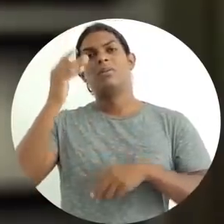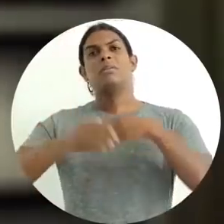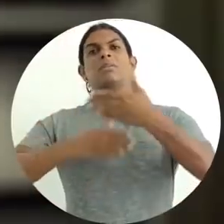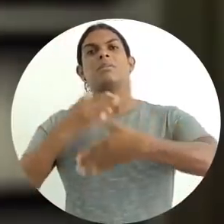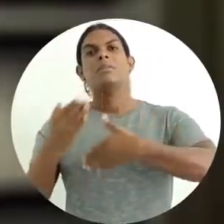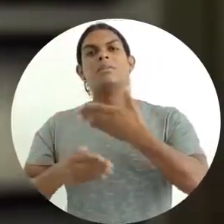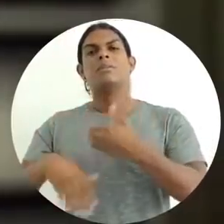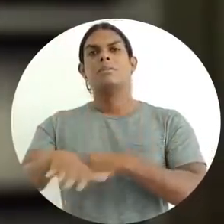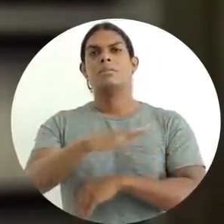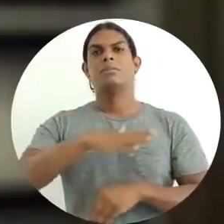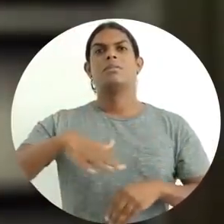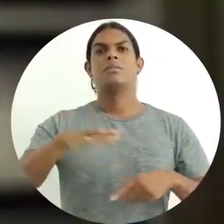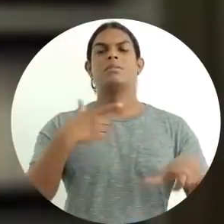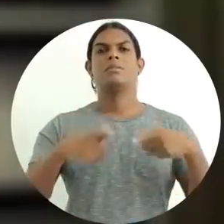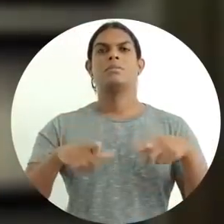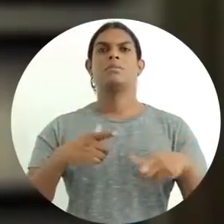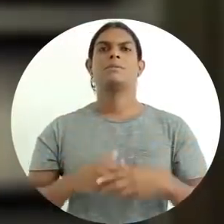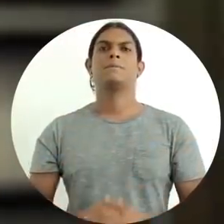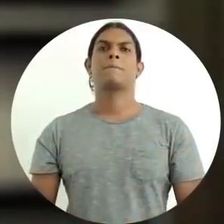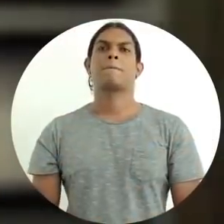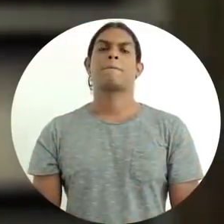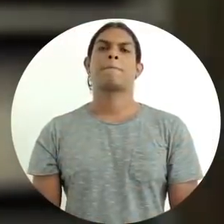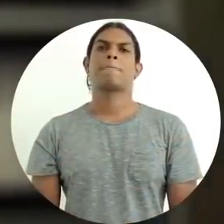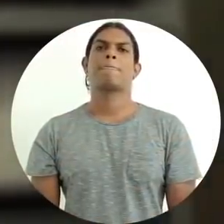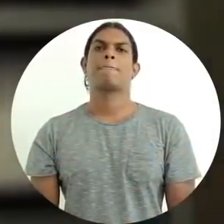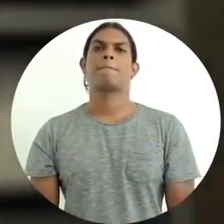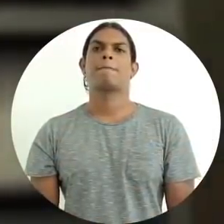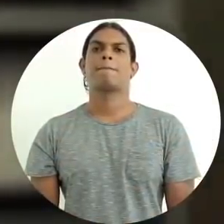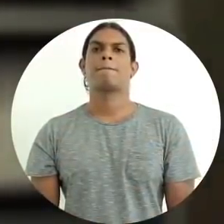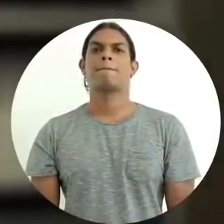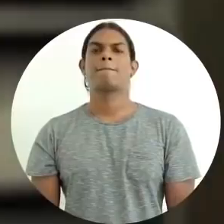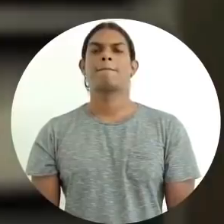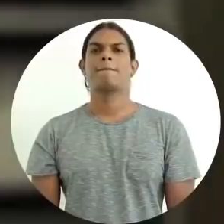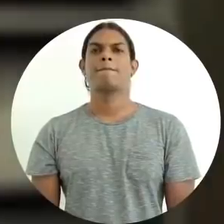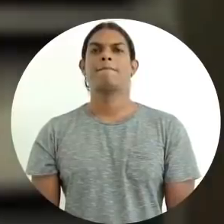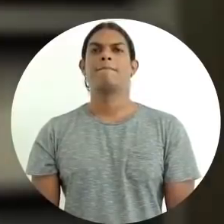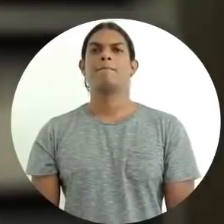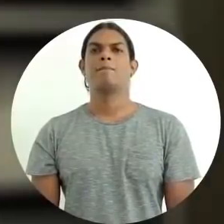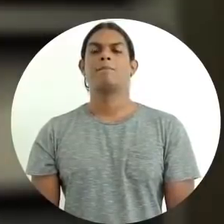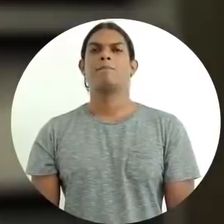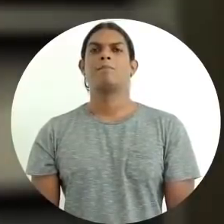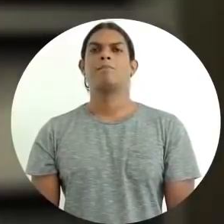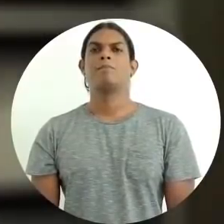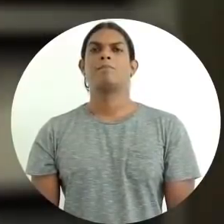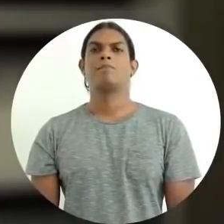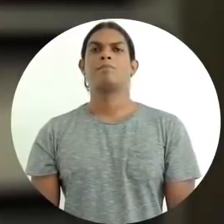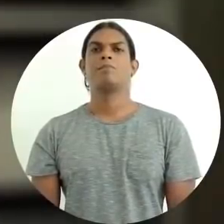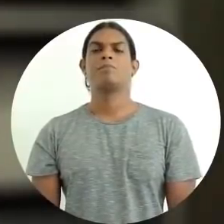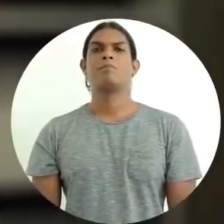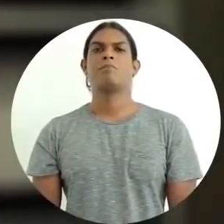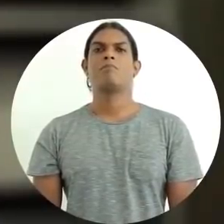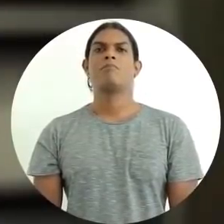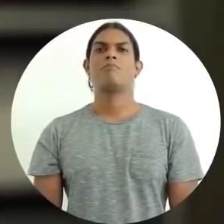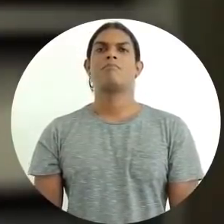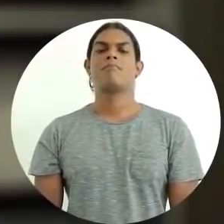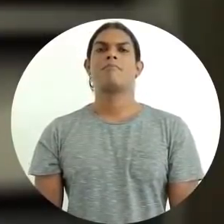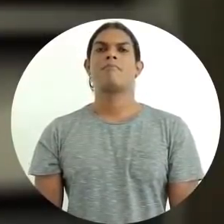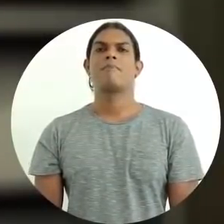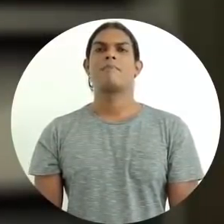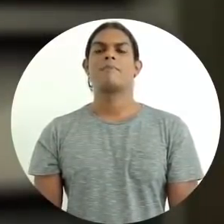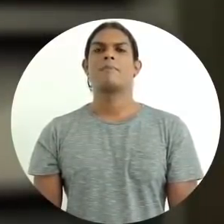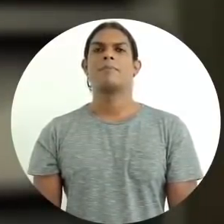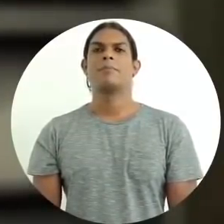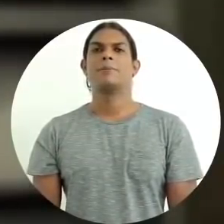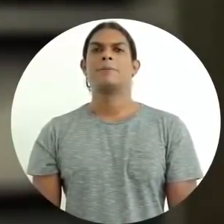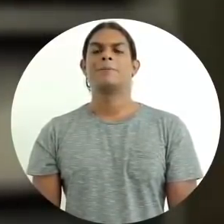exercida numa determinada situação, por intermédio do processo de comunicação para que seja